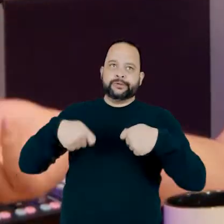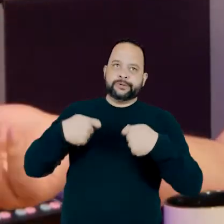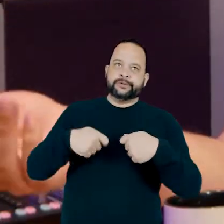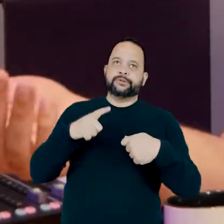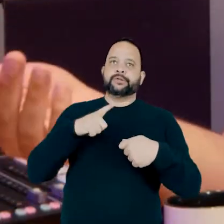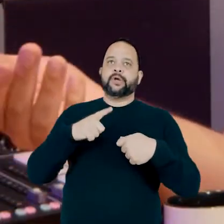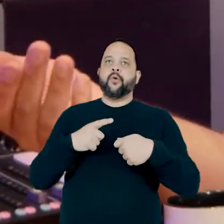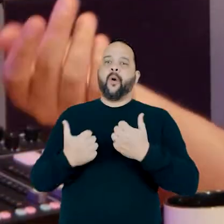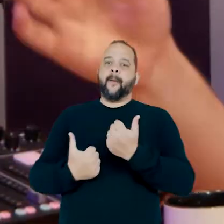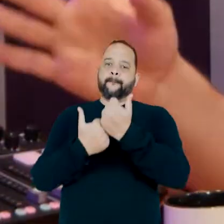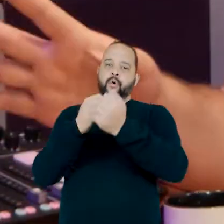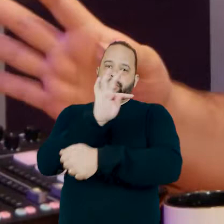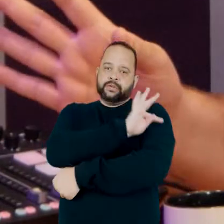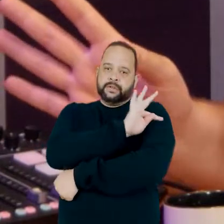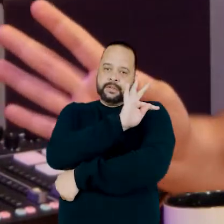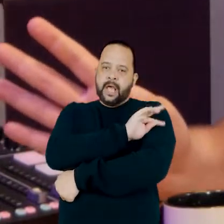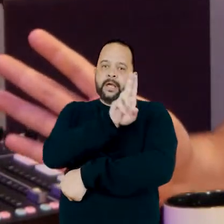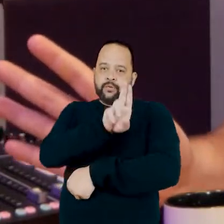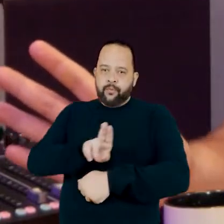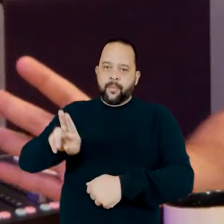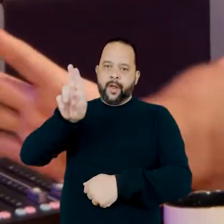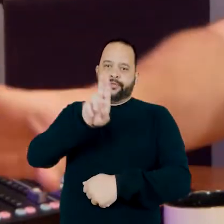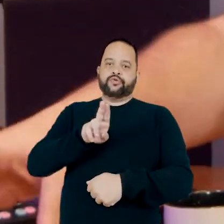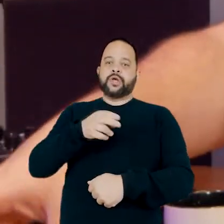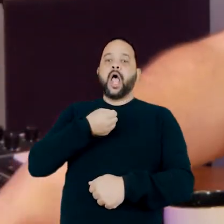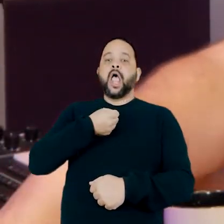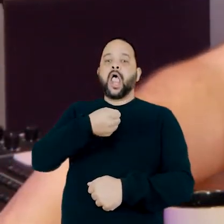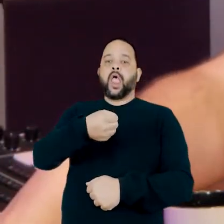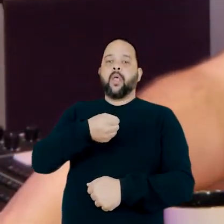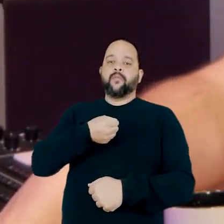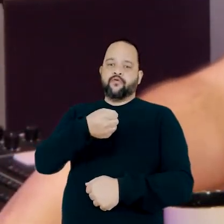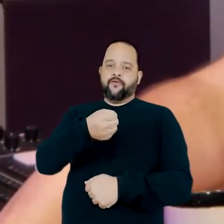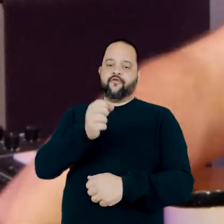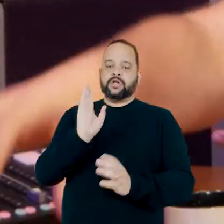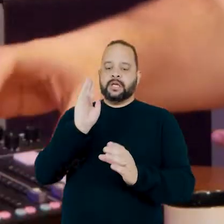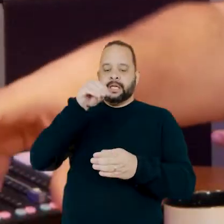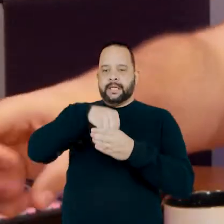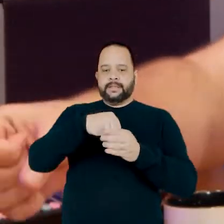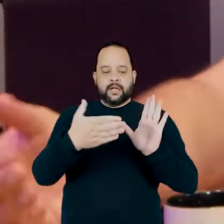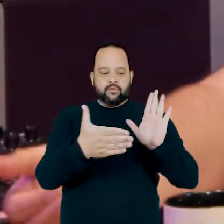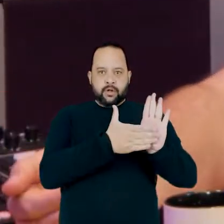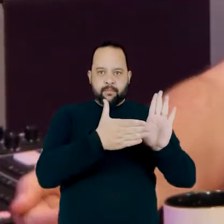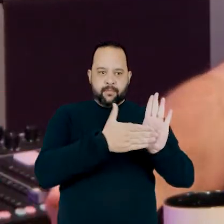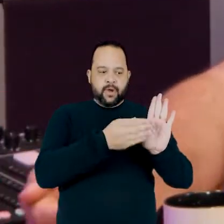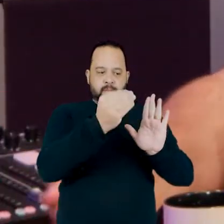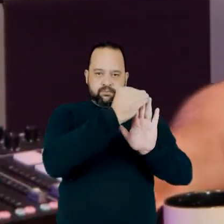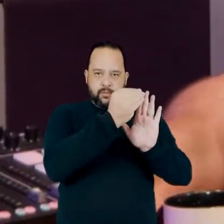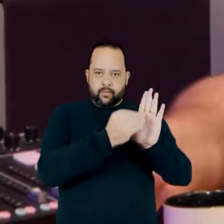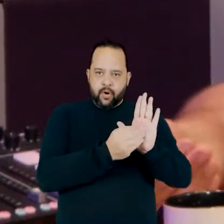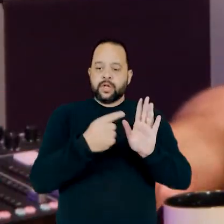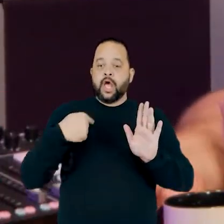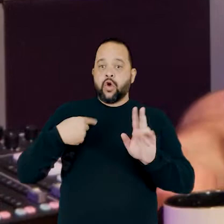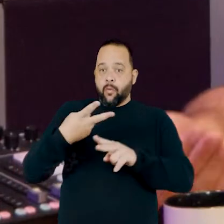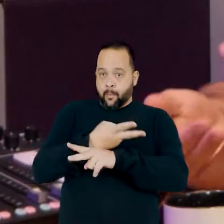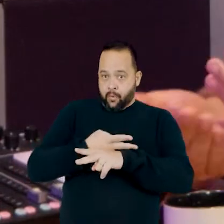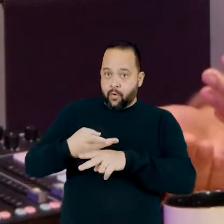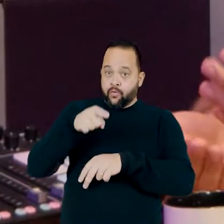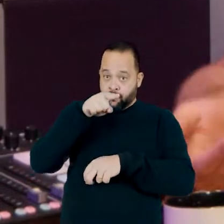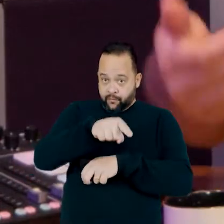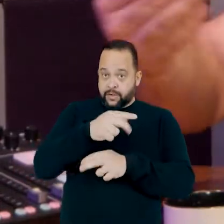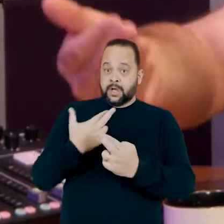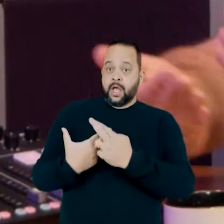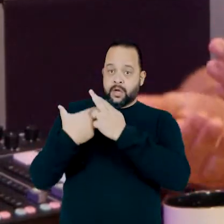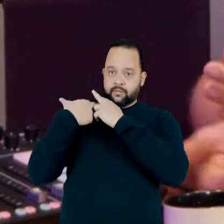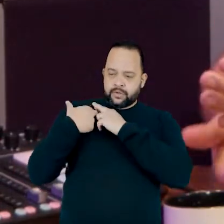um suporte técnico para usar o microfone Shure na minha proposta. Aí, eu procuro vocês, a gente avalia o que eles